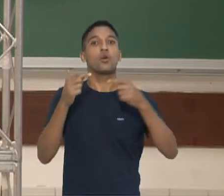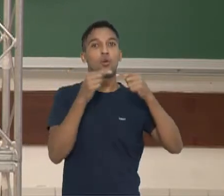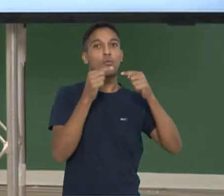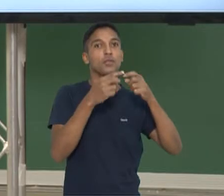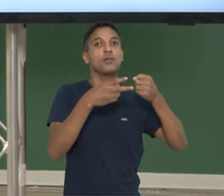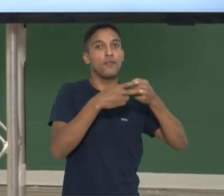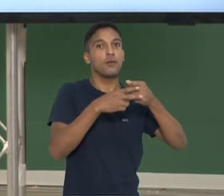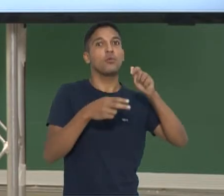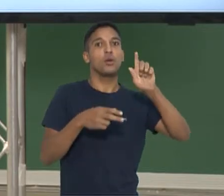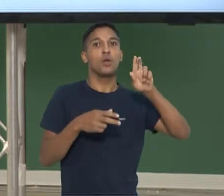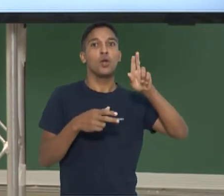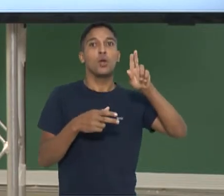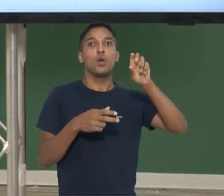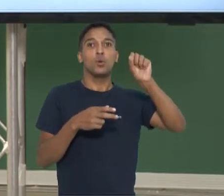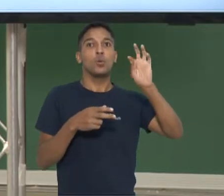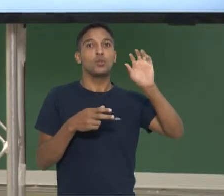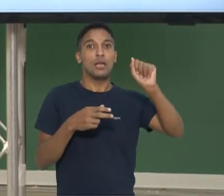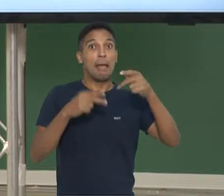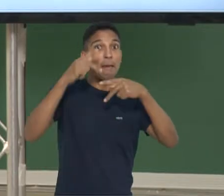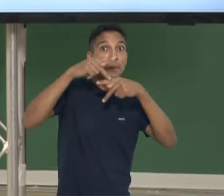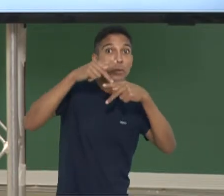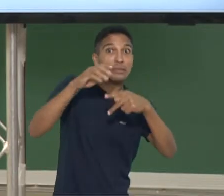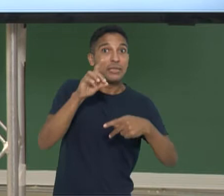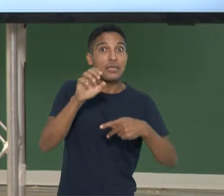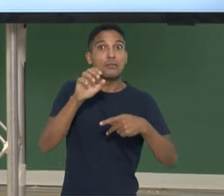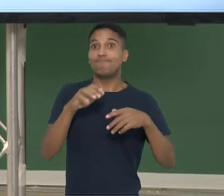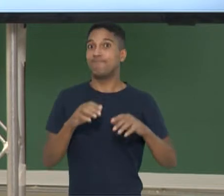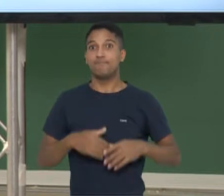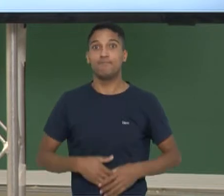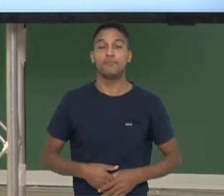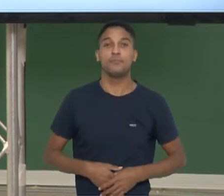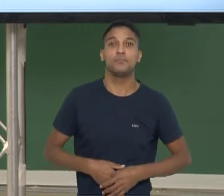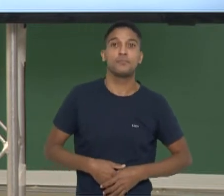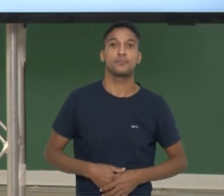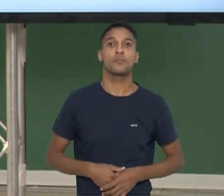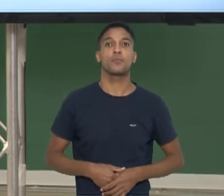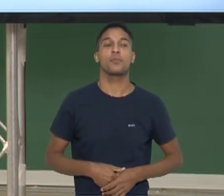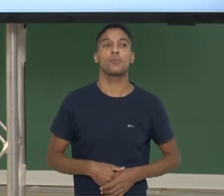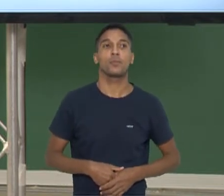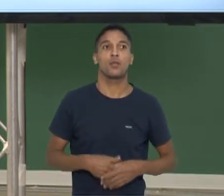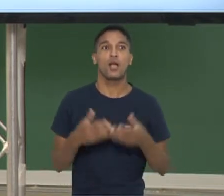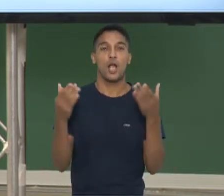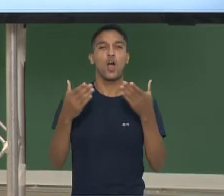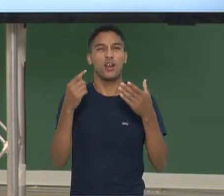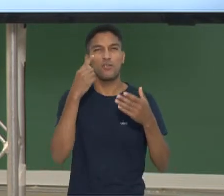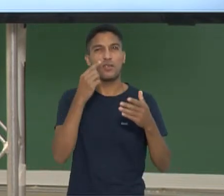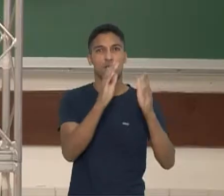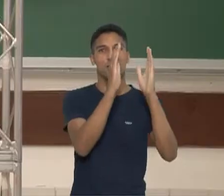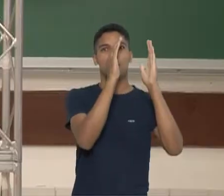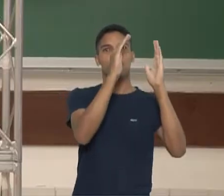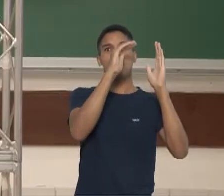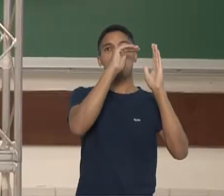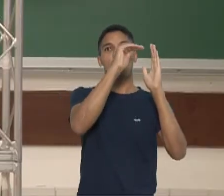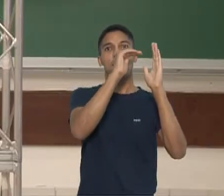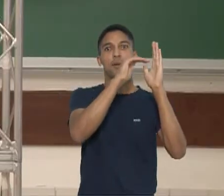Nós temos a construção, a formação do verbo gustar. Lembram que